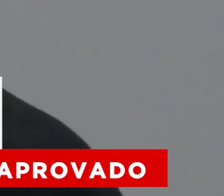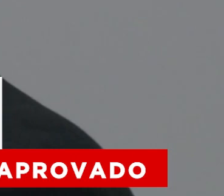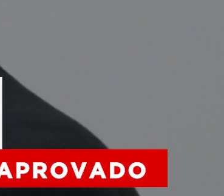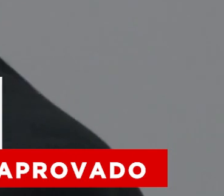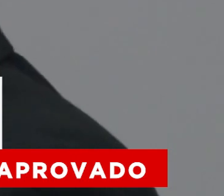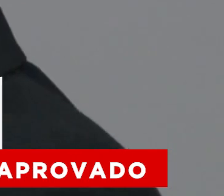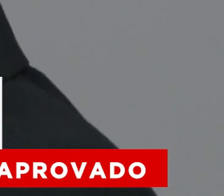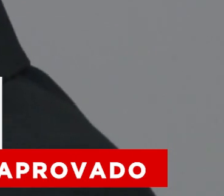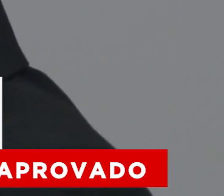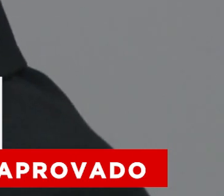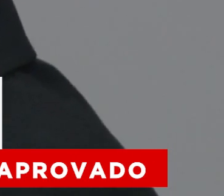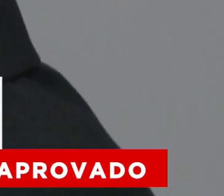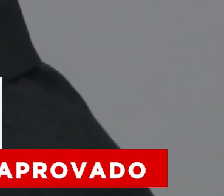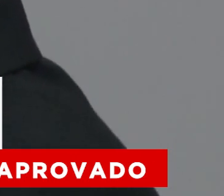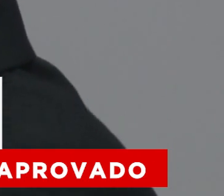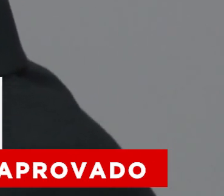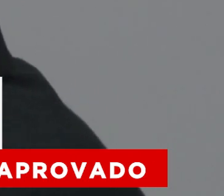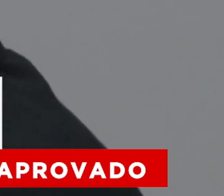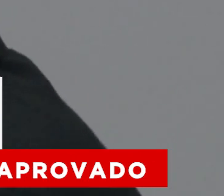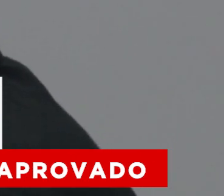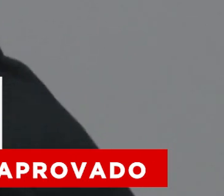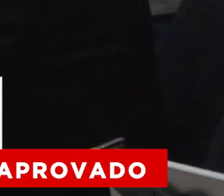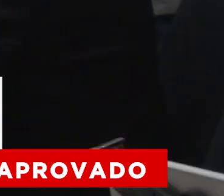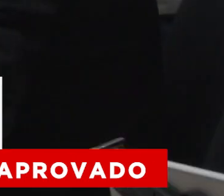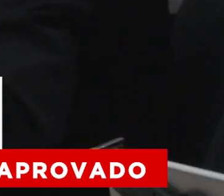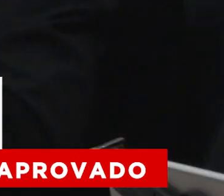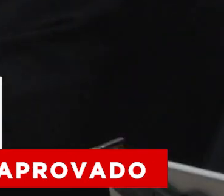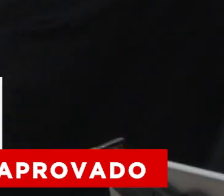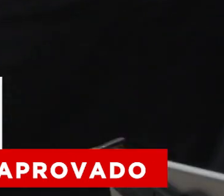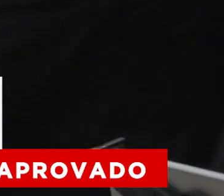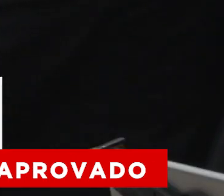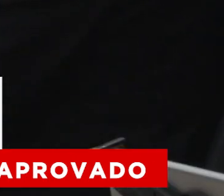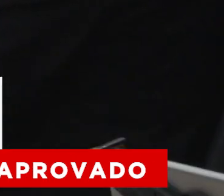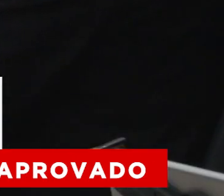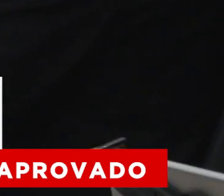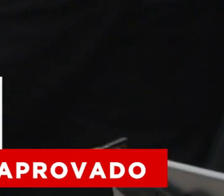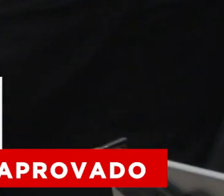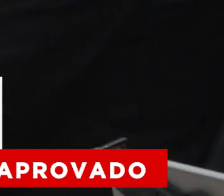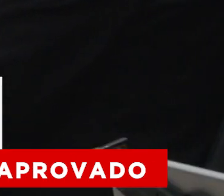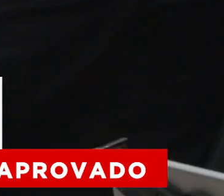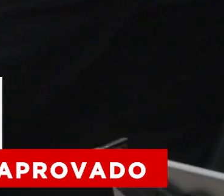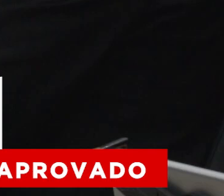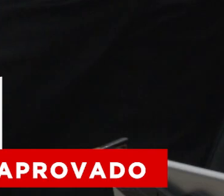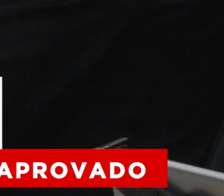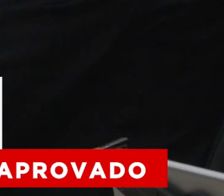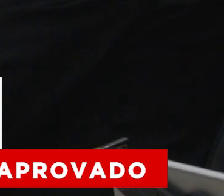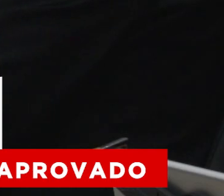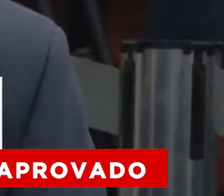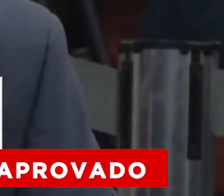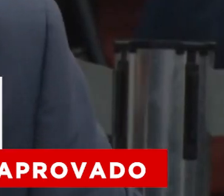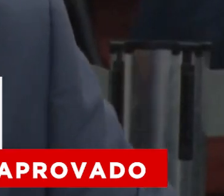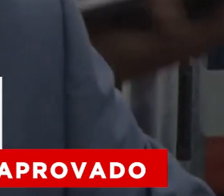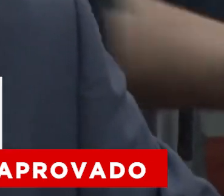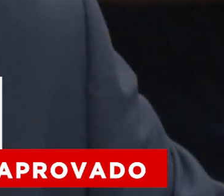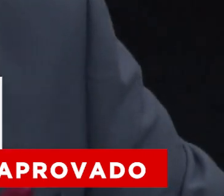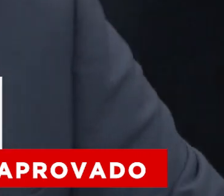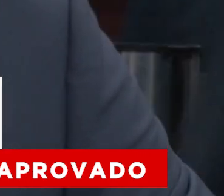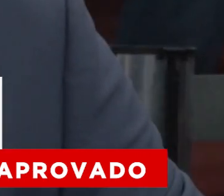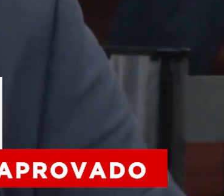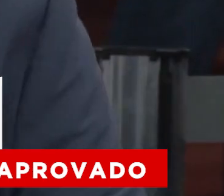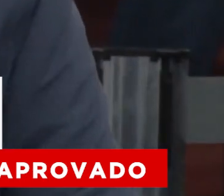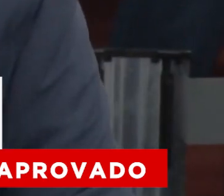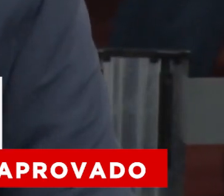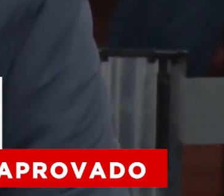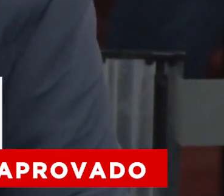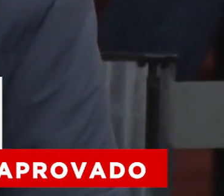de requerimento, o vereador Rafael Tucla pede que seja encaminhado um ofício ao Ministério Público na comarca de Cubatão, para que